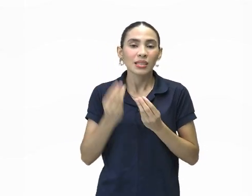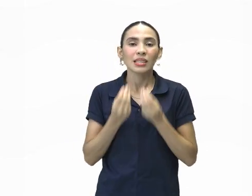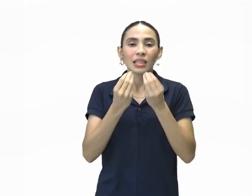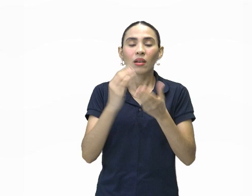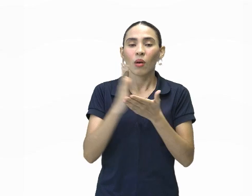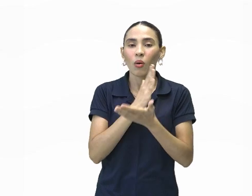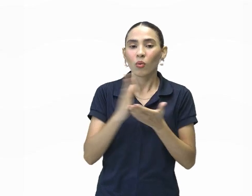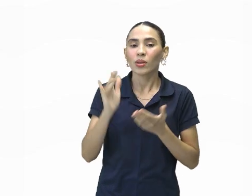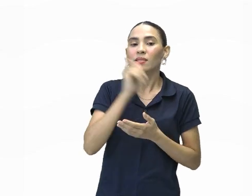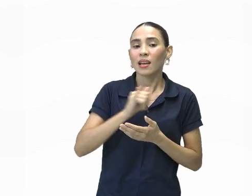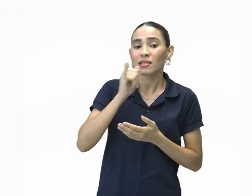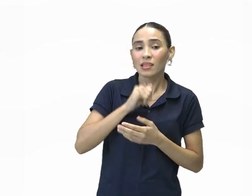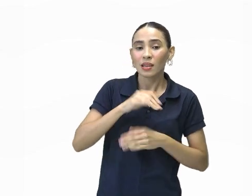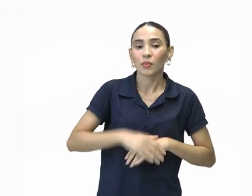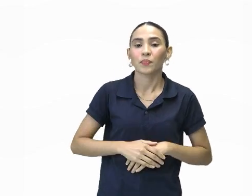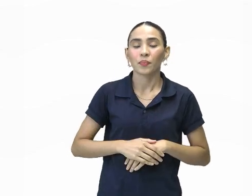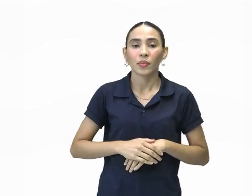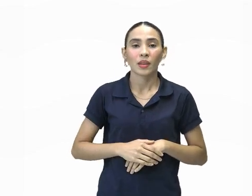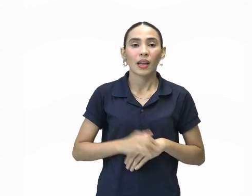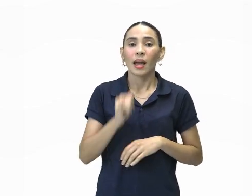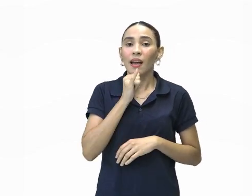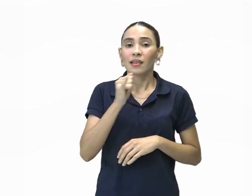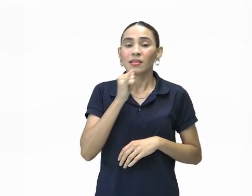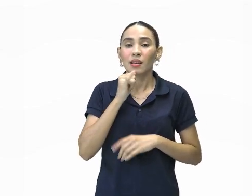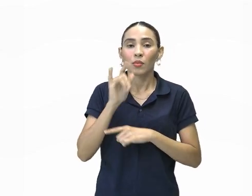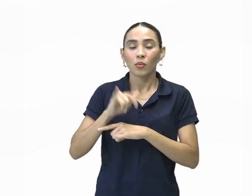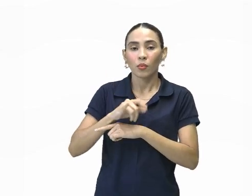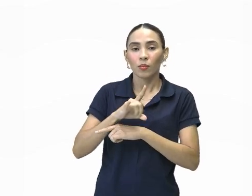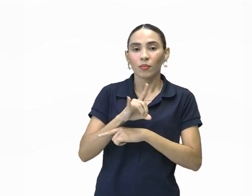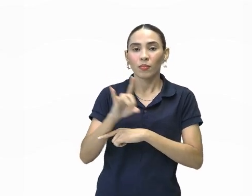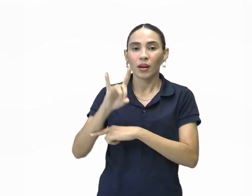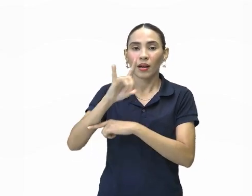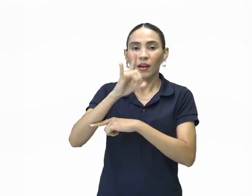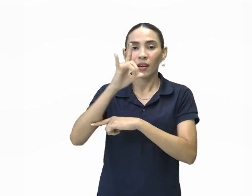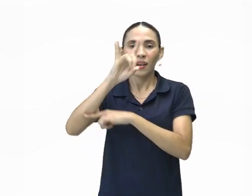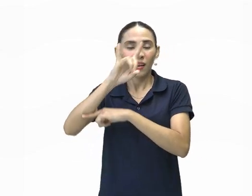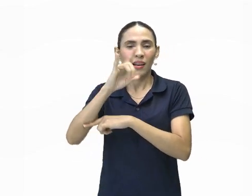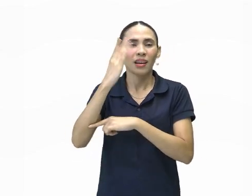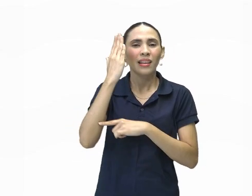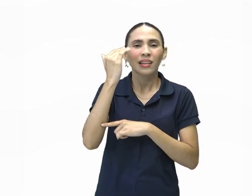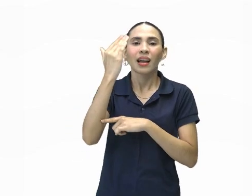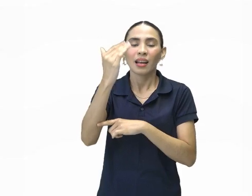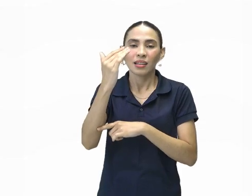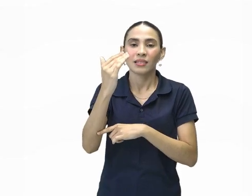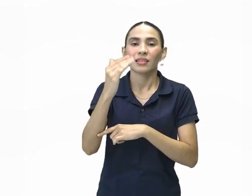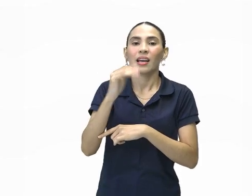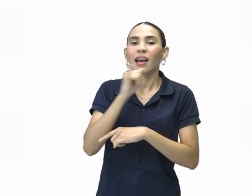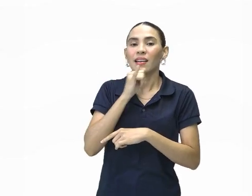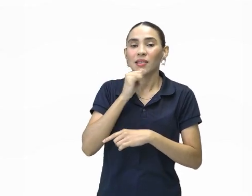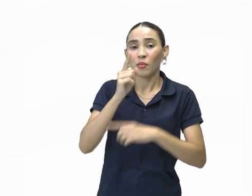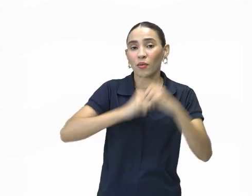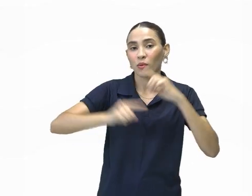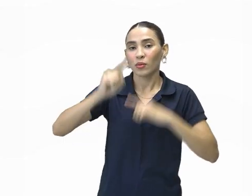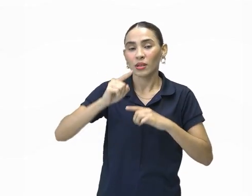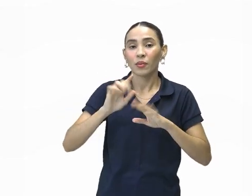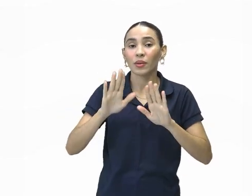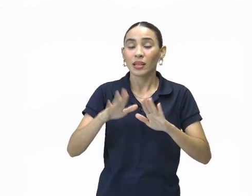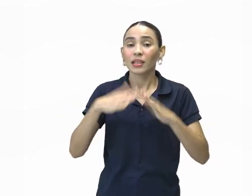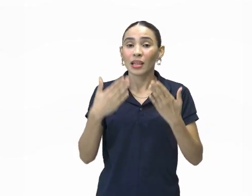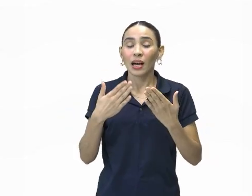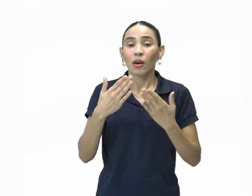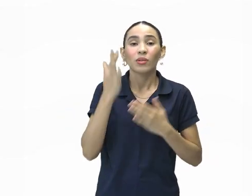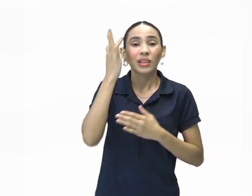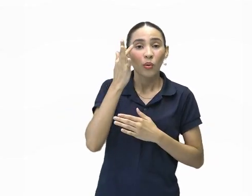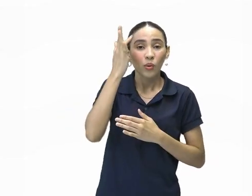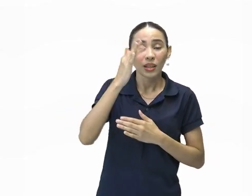alguns exemplos, né? Como no caso das girafas, é o exemplo clássico quando se fala de evolução. Para ele, né,